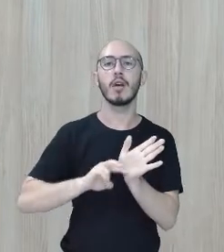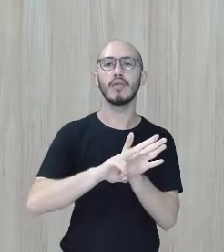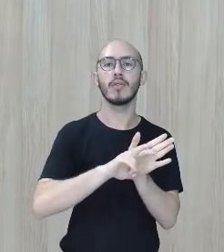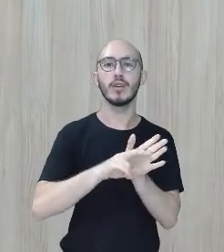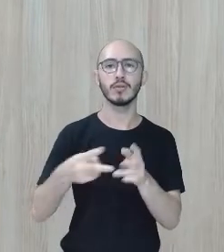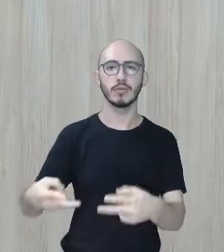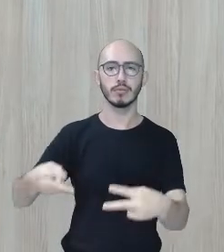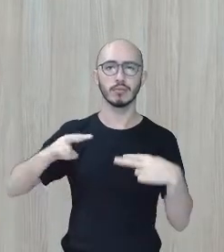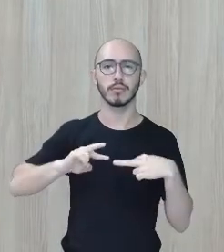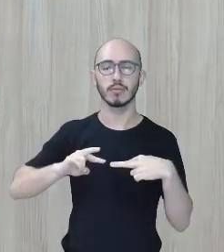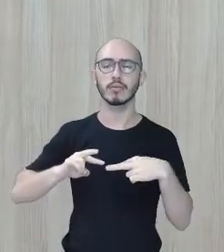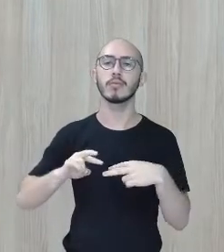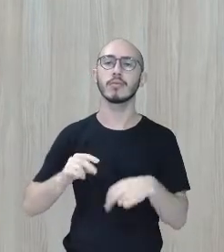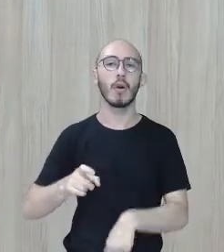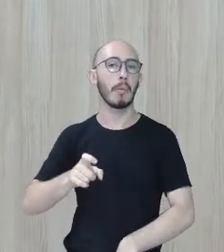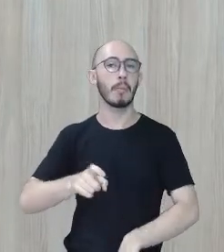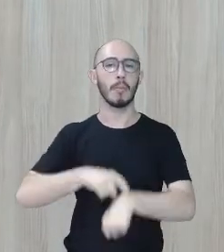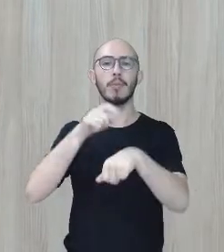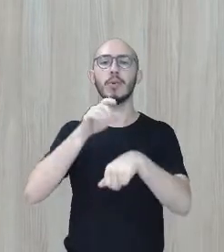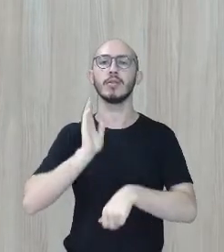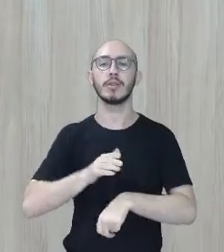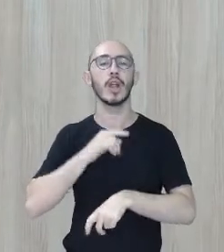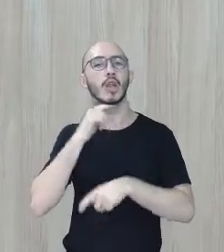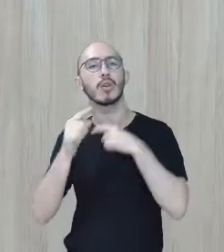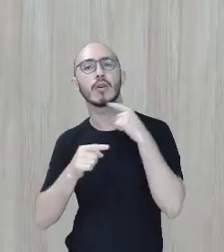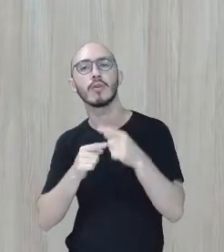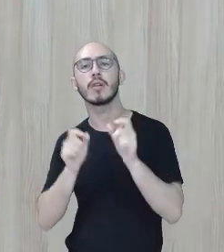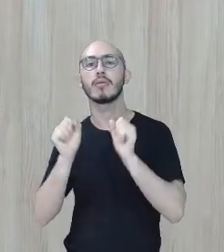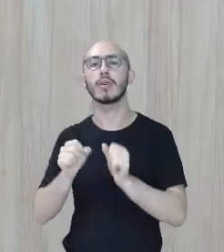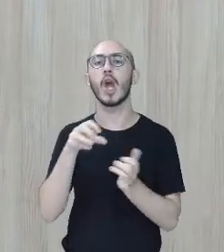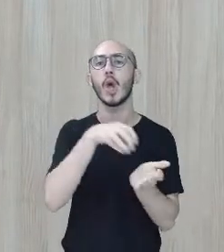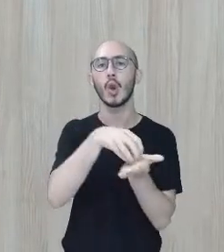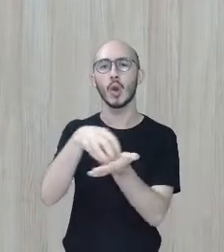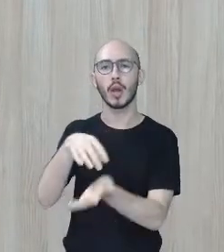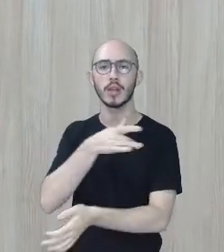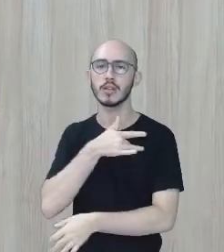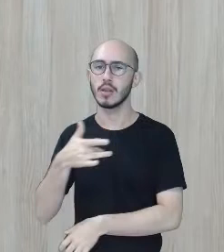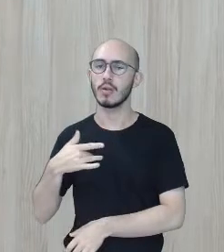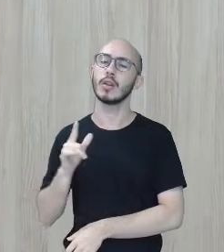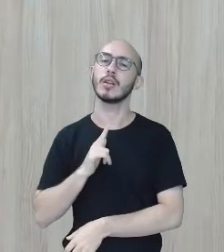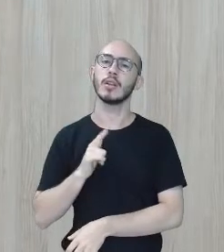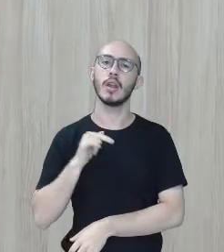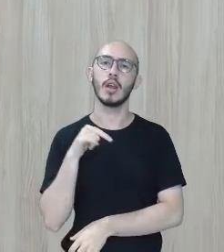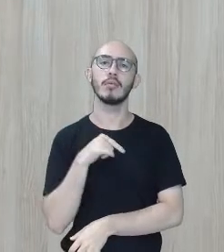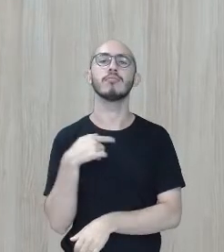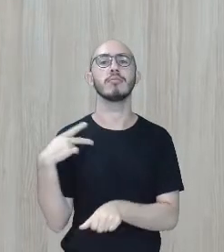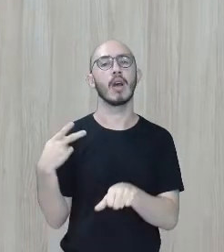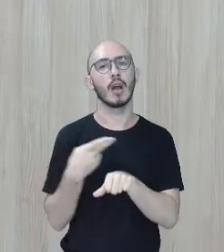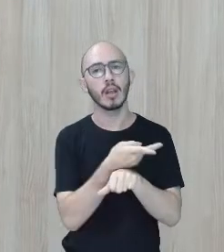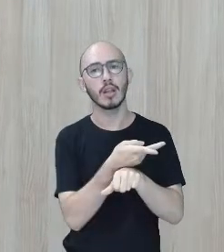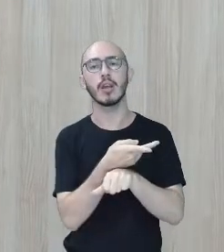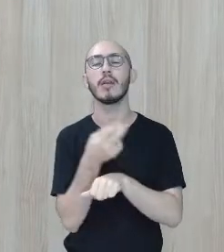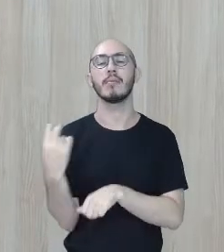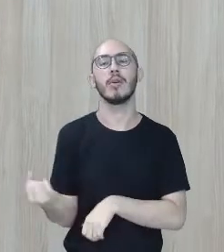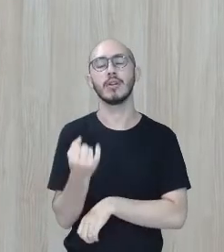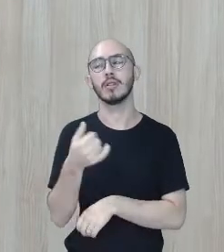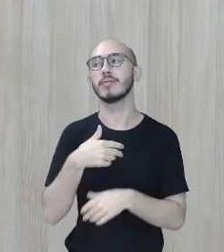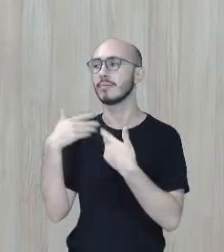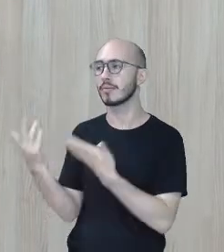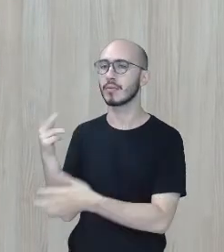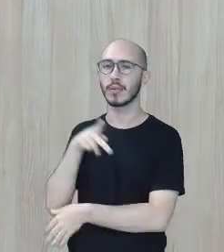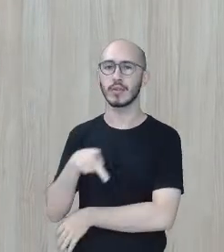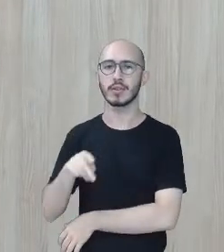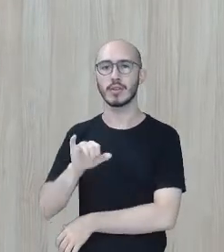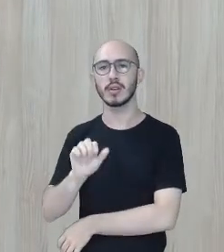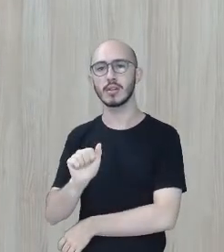procurar imediatamente, se tiverem alguma dúvida, procurar os postos de saúde aí que estão disponíveis. Então, eu trago agora a professora Isabel